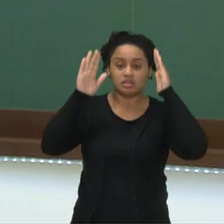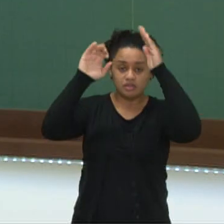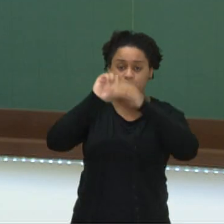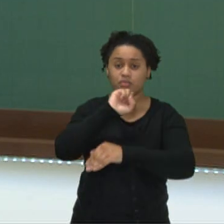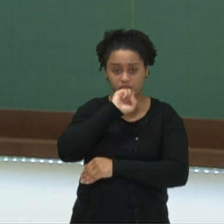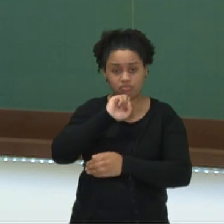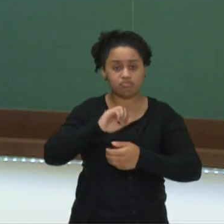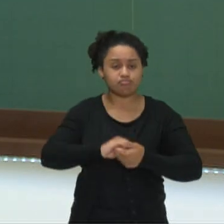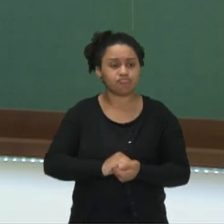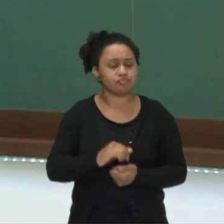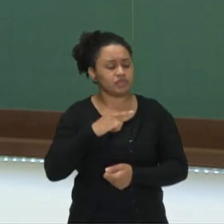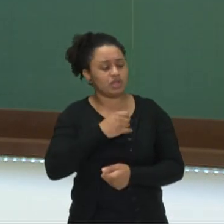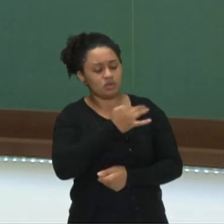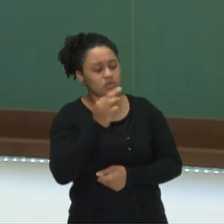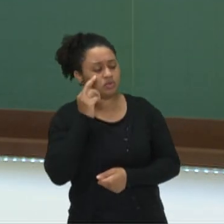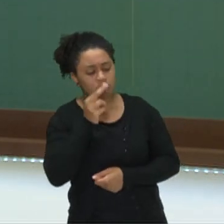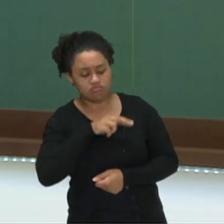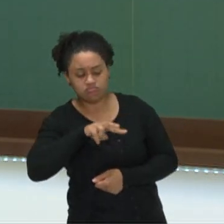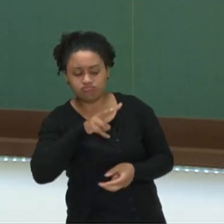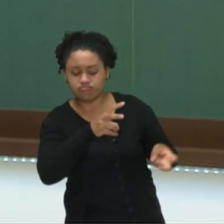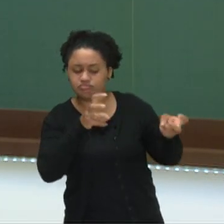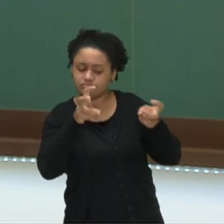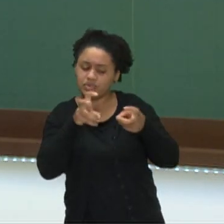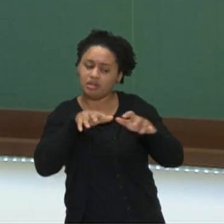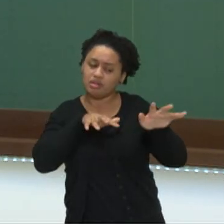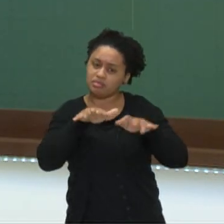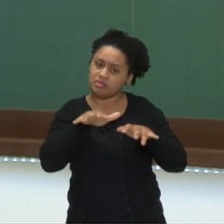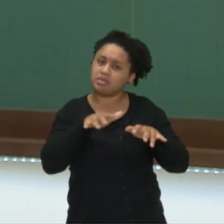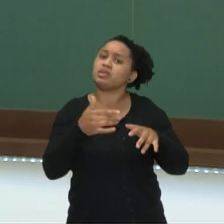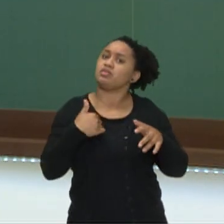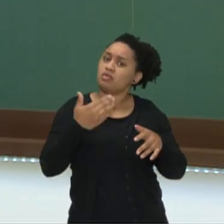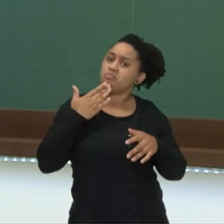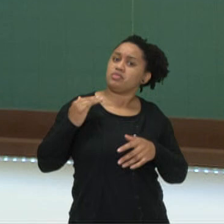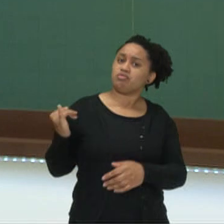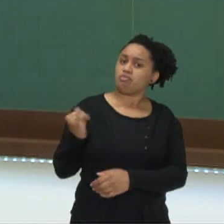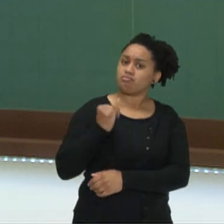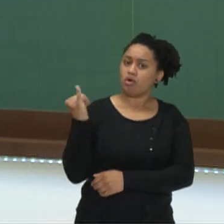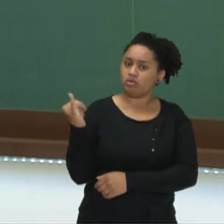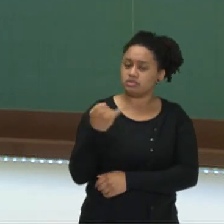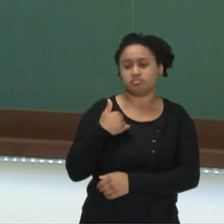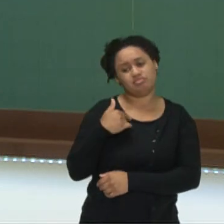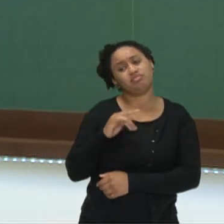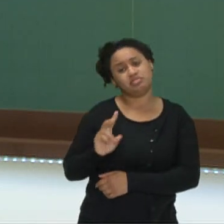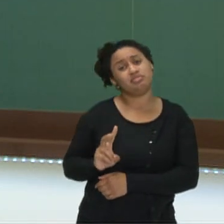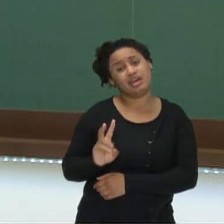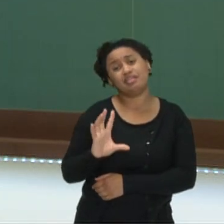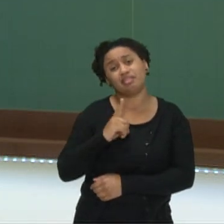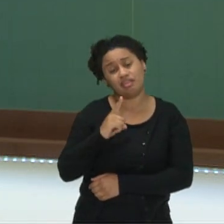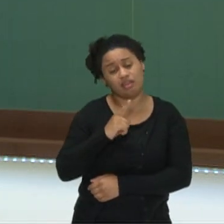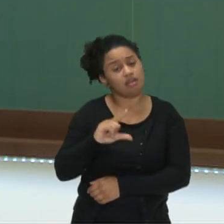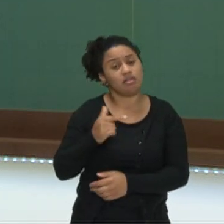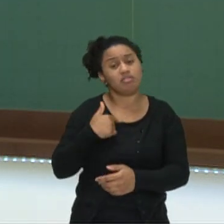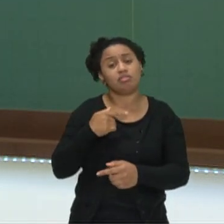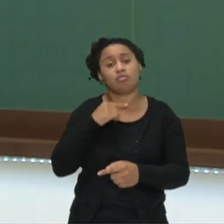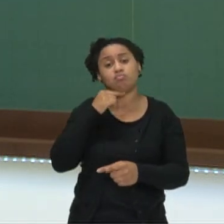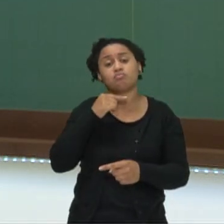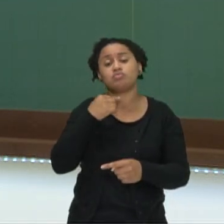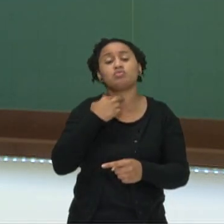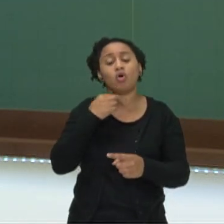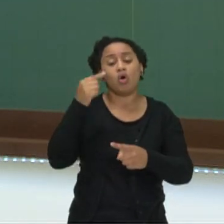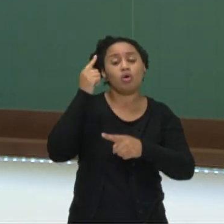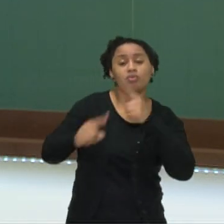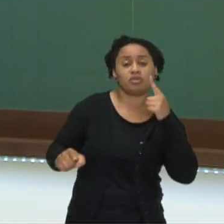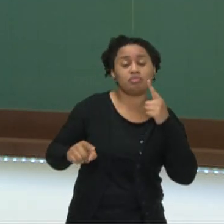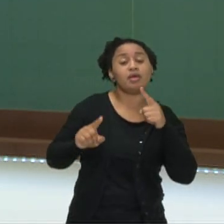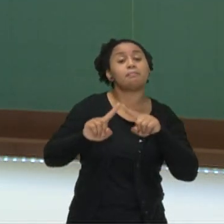duques olharam e falaram, cara, agora esse movimento aí não tem como a gente cortar. Vai acontecer isso. Mas então vamos começar a cobrar uma taxa